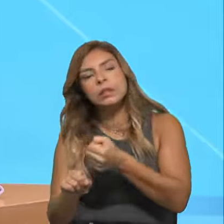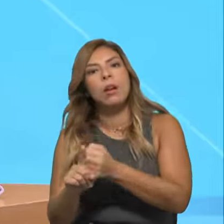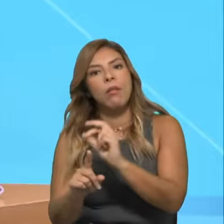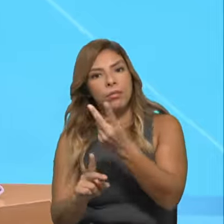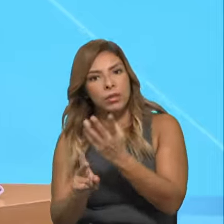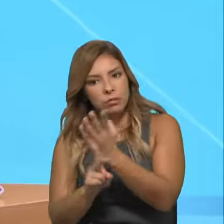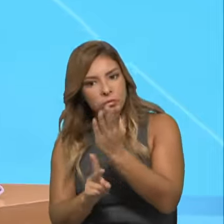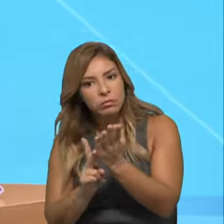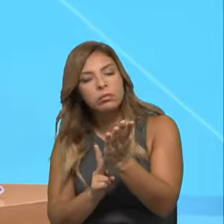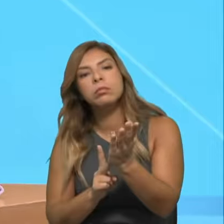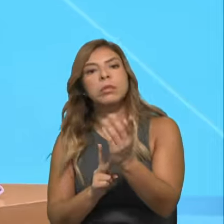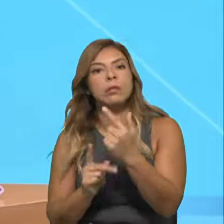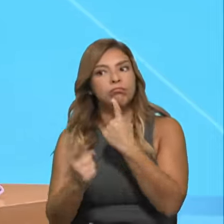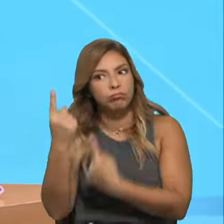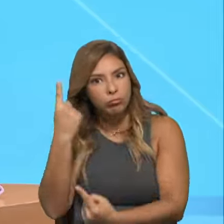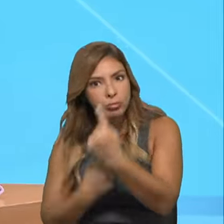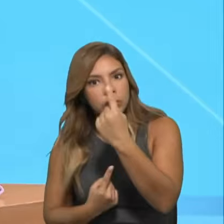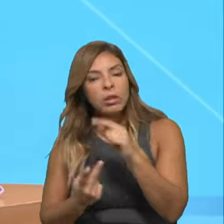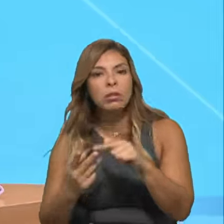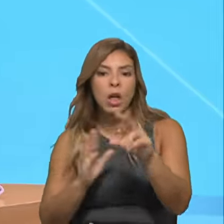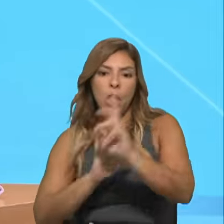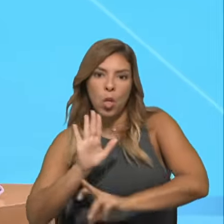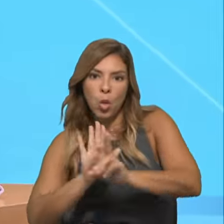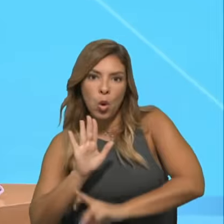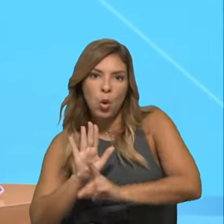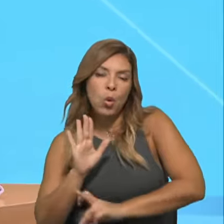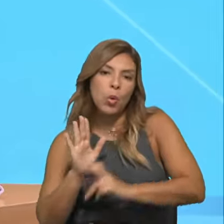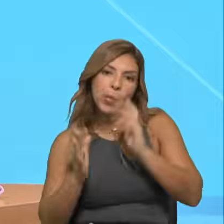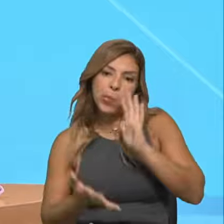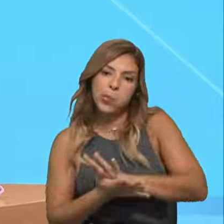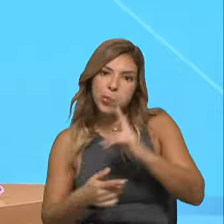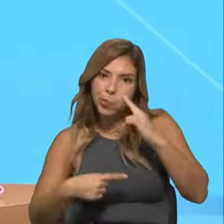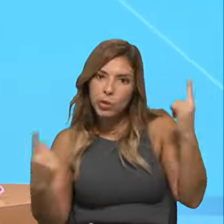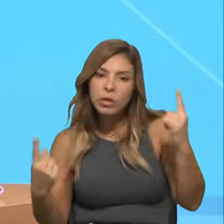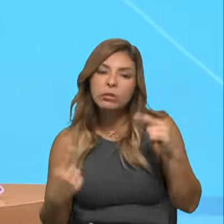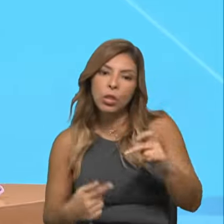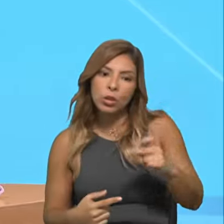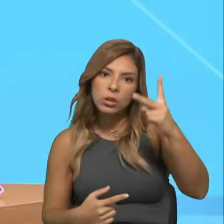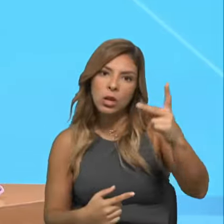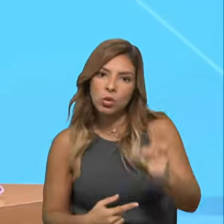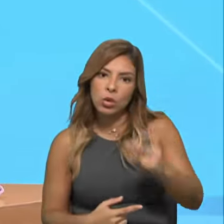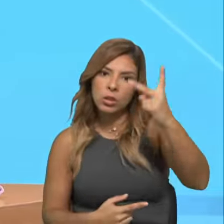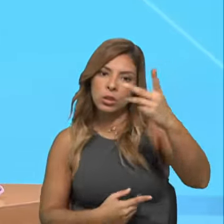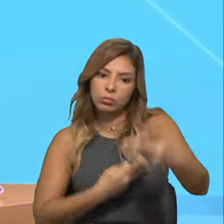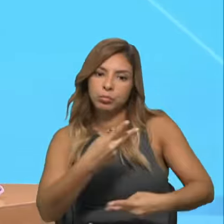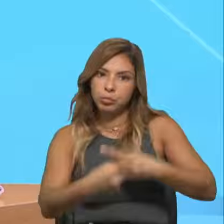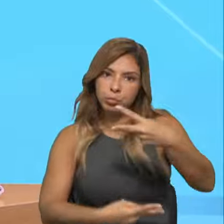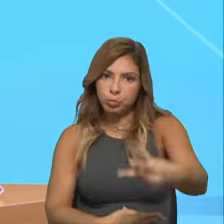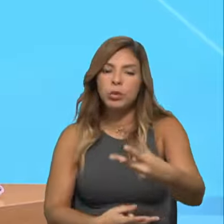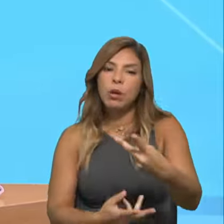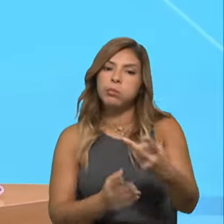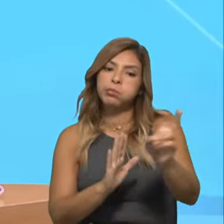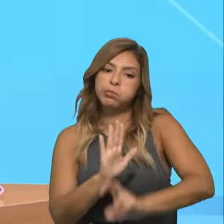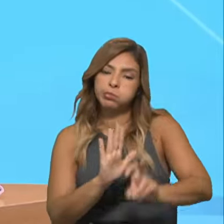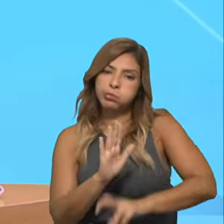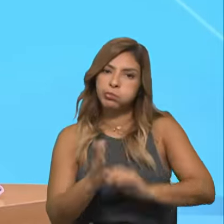lado, denunciar, divulgar. O relatório que nós publicamos, como disse, 2 em 2 anos, é uma peça-chave nessa informação, mas, por outro lado, é